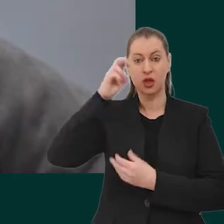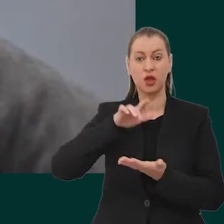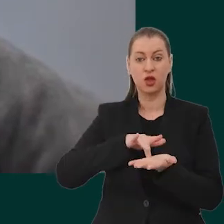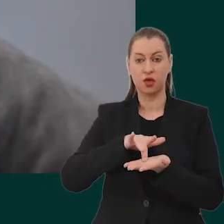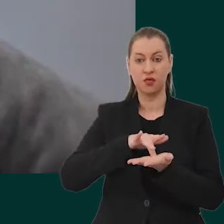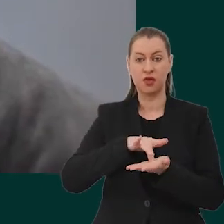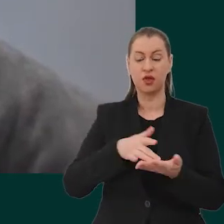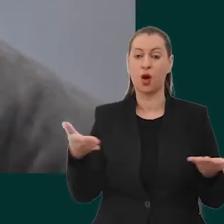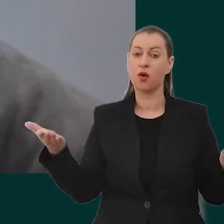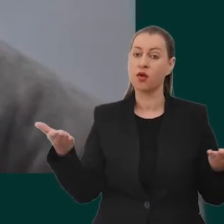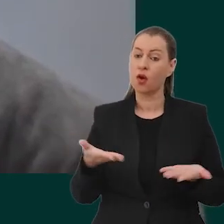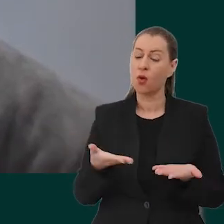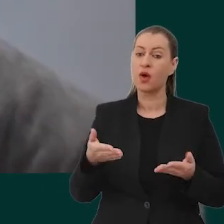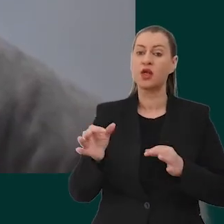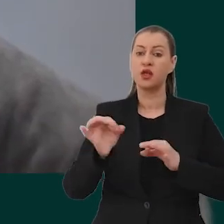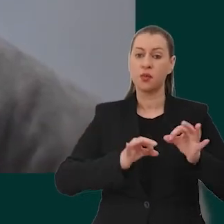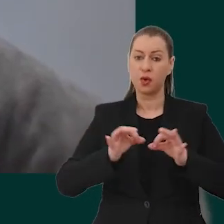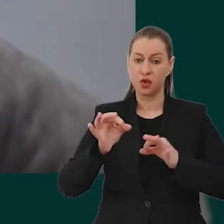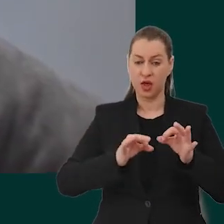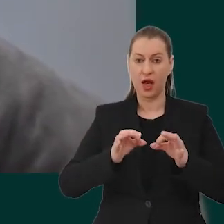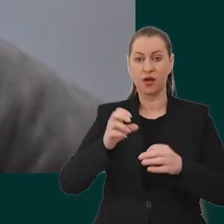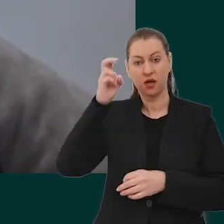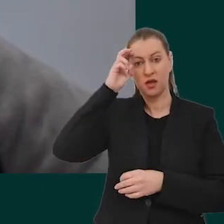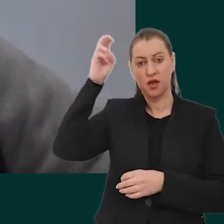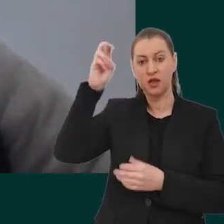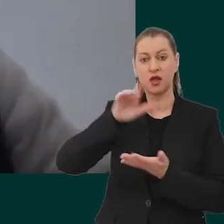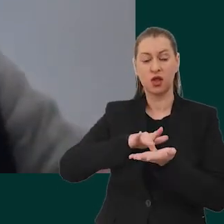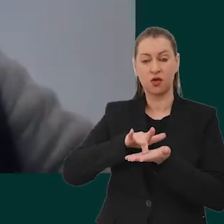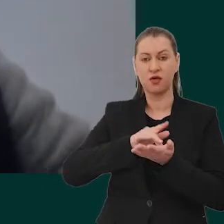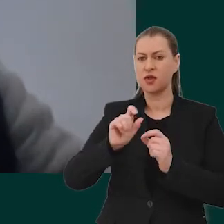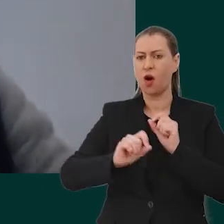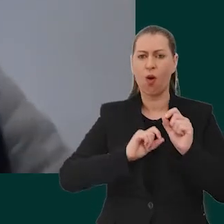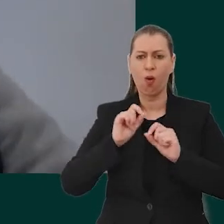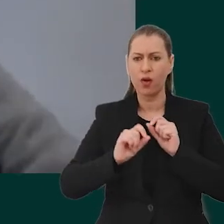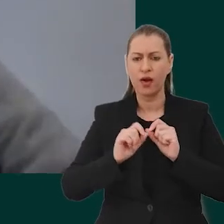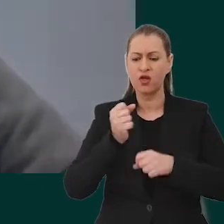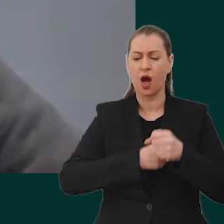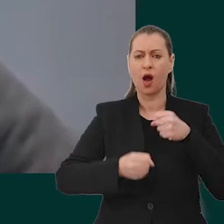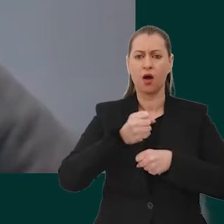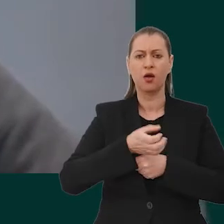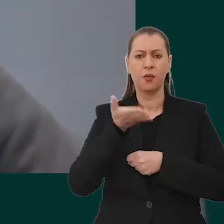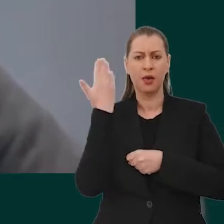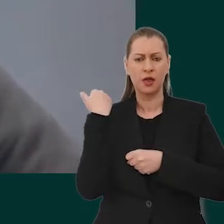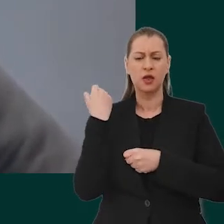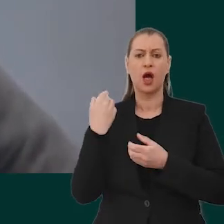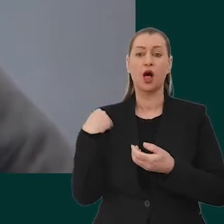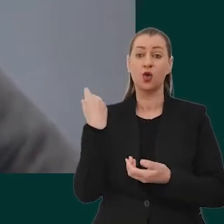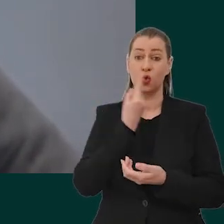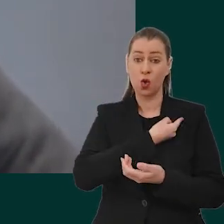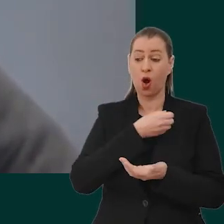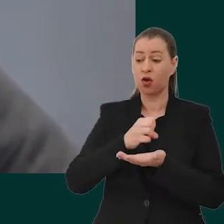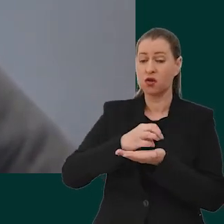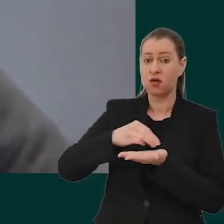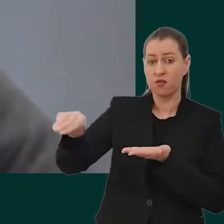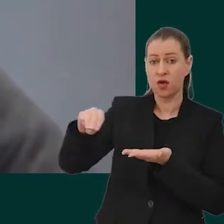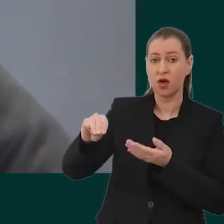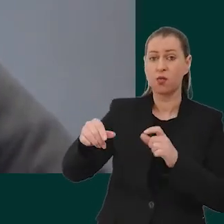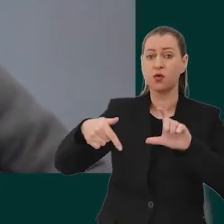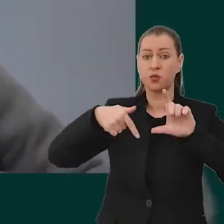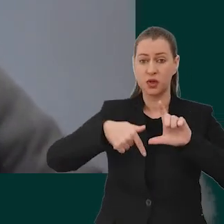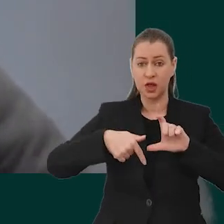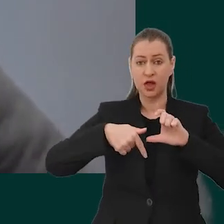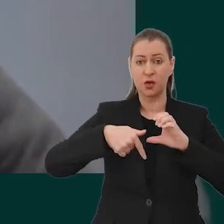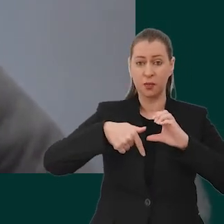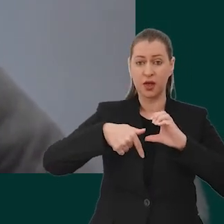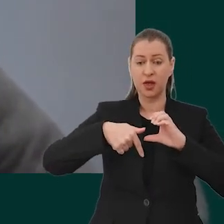Artificial. O projeto Inteligência Artificial, ele é um projeto que a gente, desde o ano passado, a gente tinha enviado um projeto para o CNPq e a